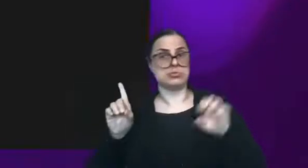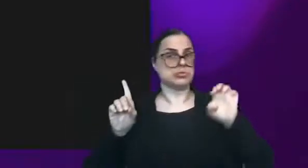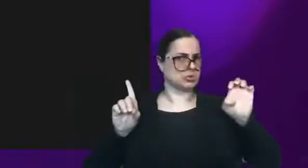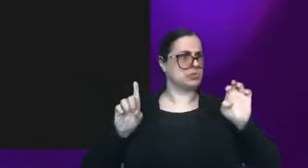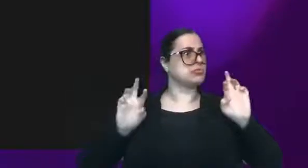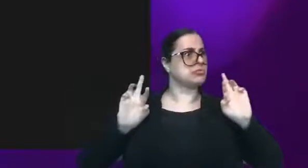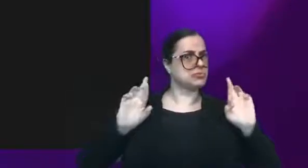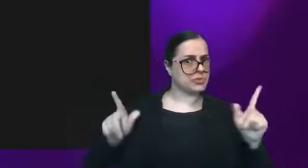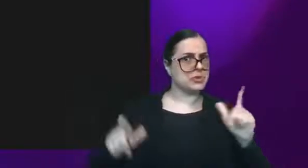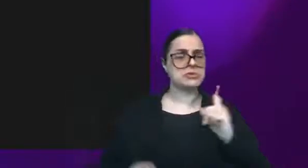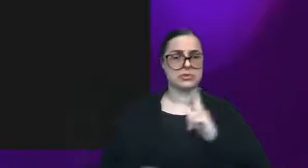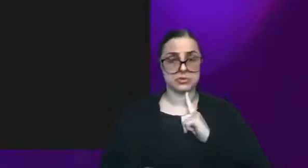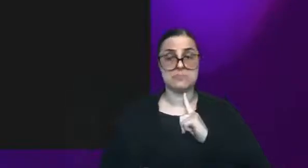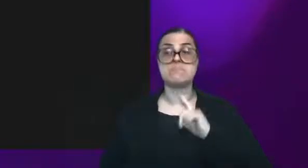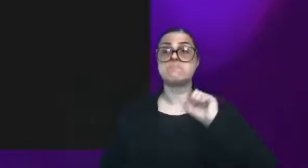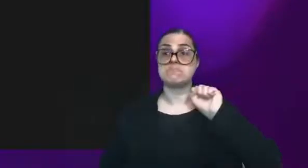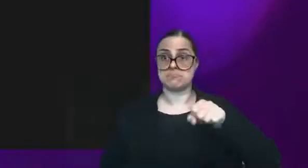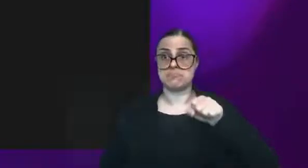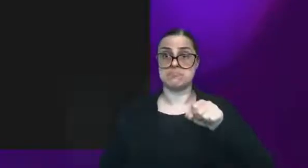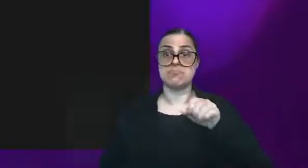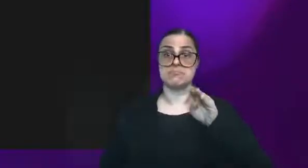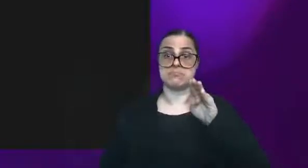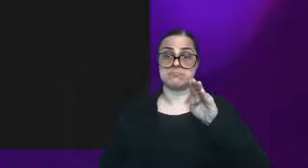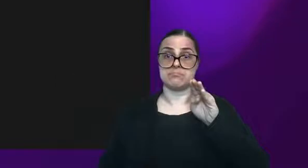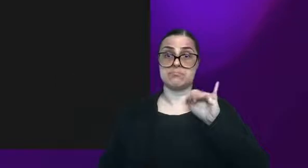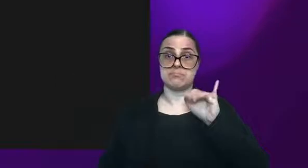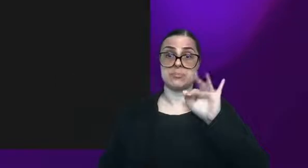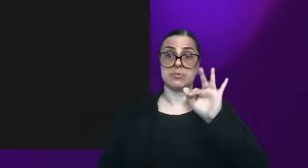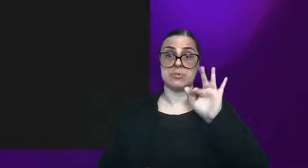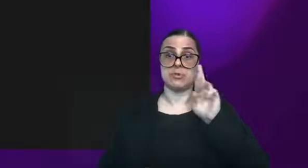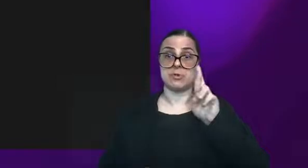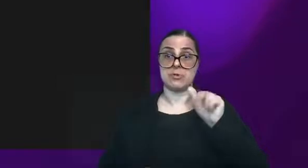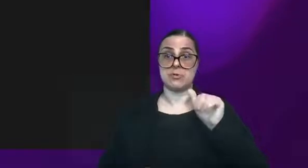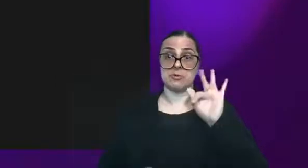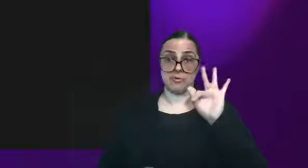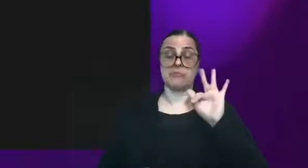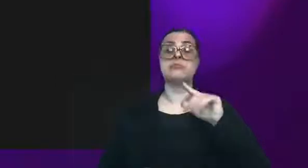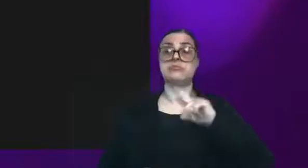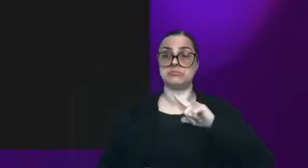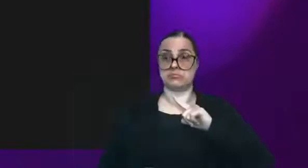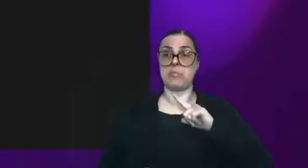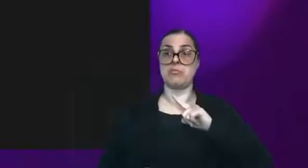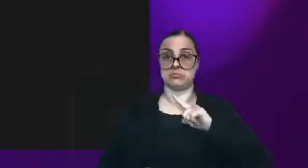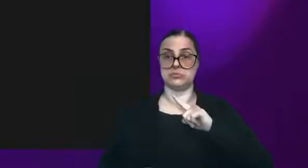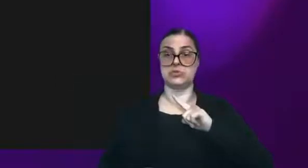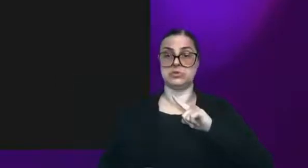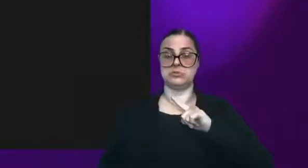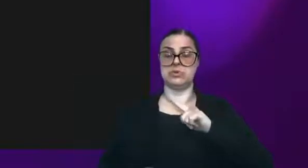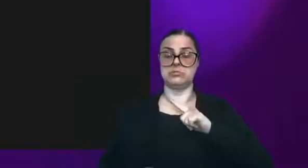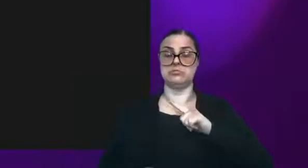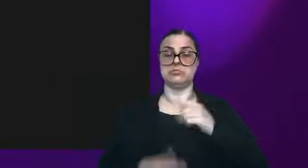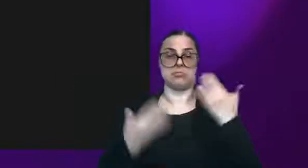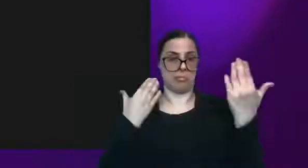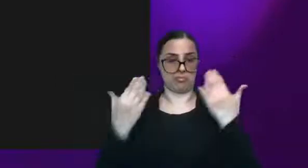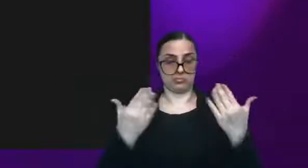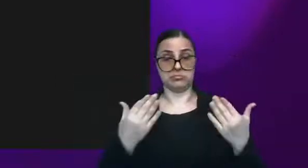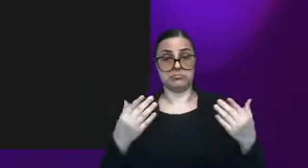são critérios de mau prognóstico, mas não têm um impacto tão grande na sobrevivência. Portanto, normalmente não têm uma